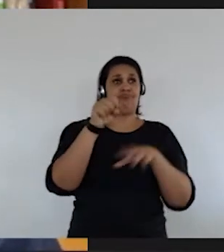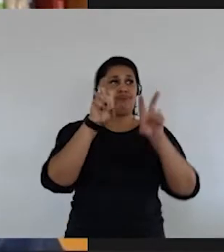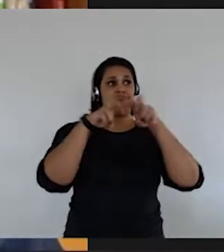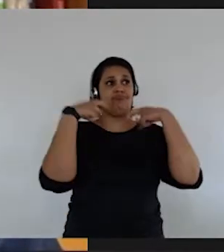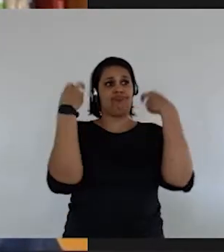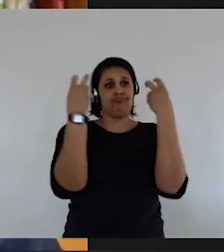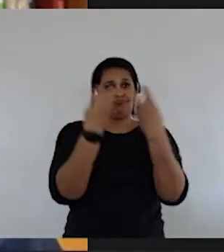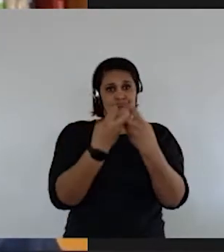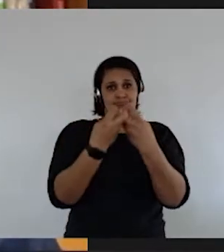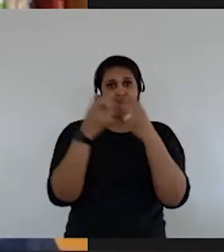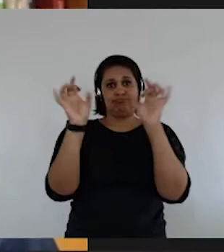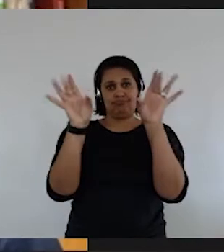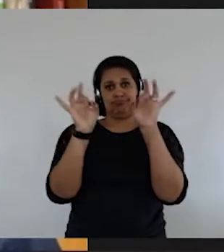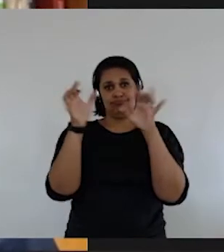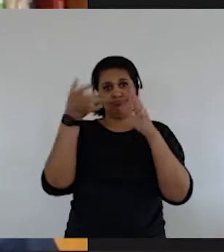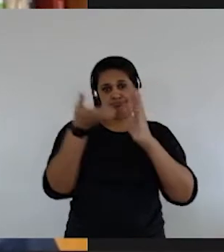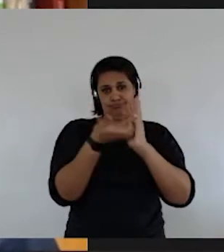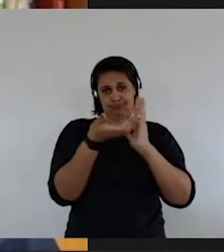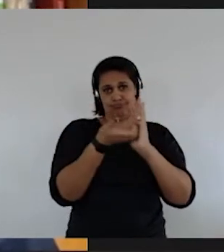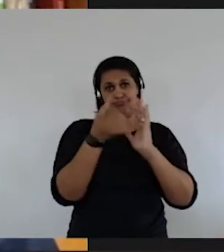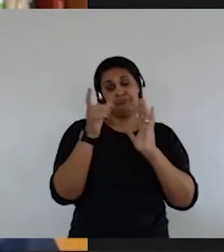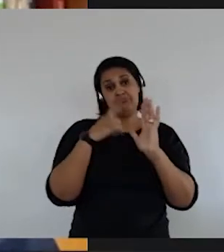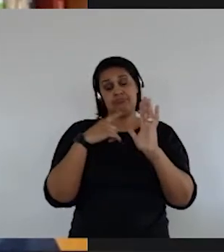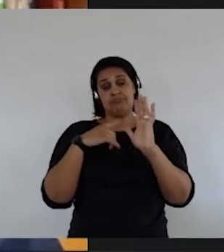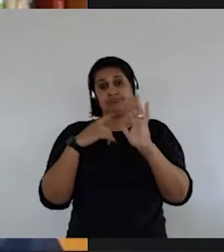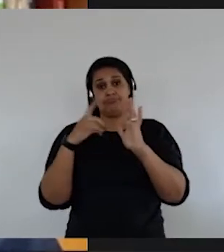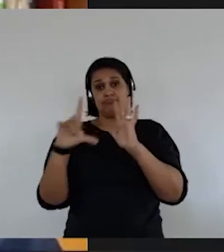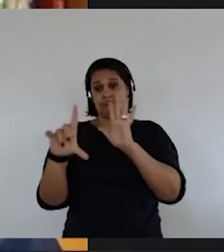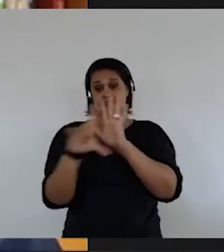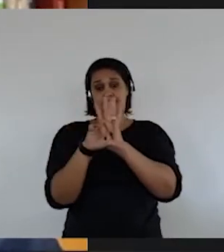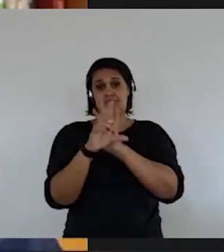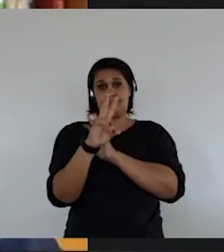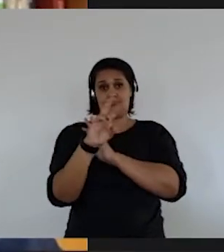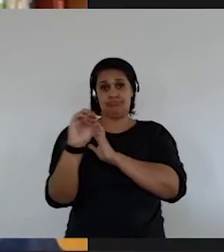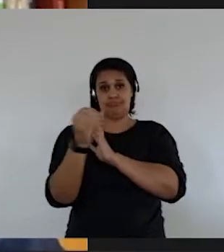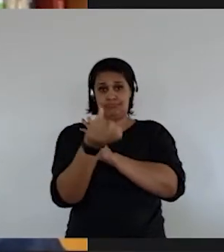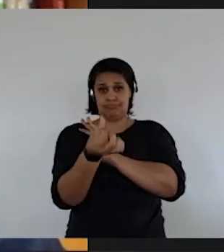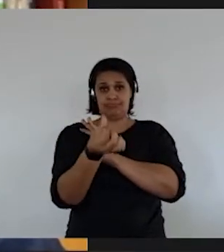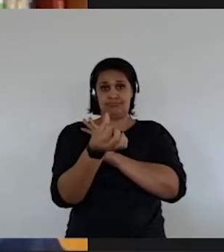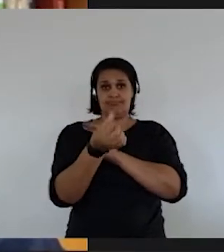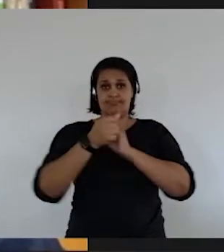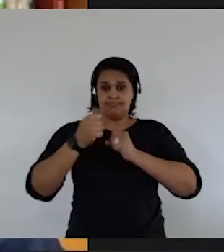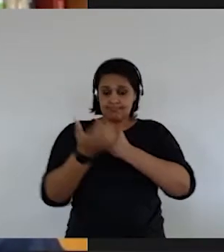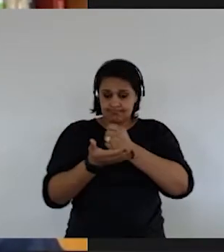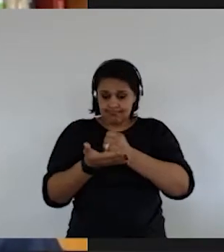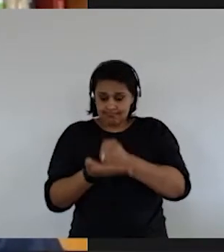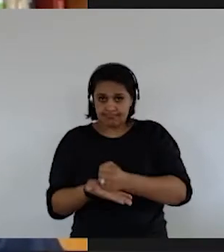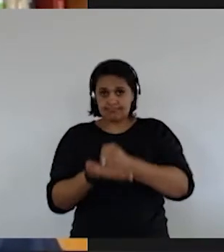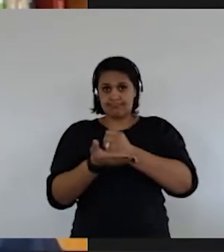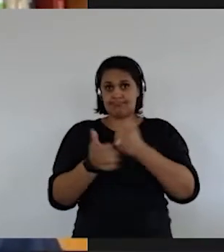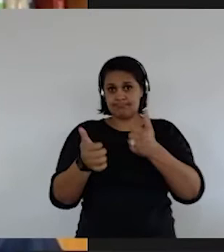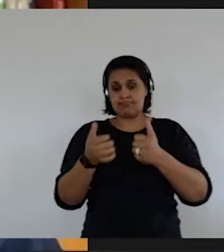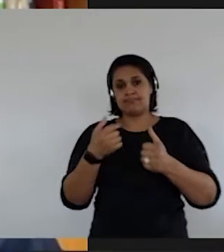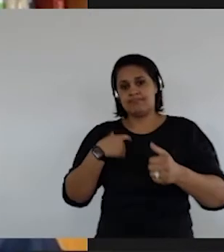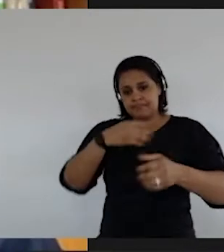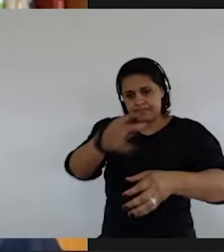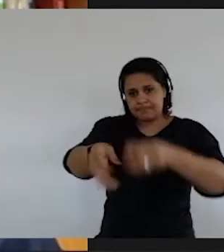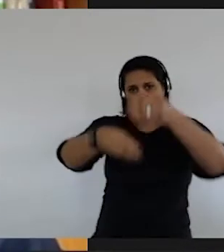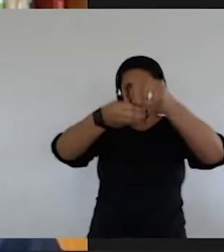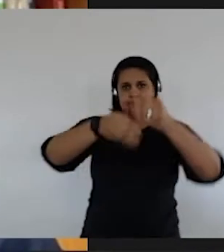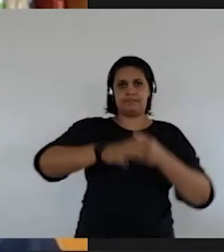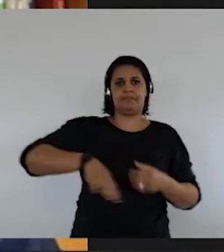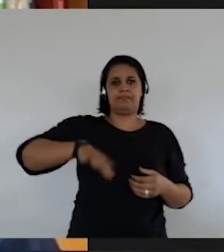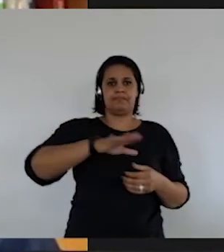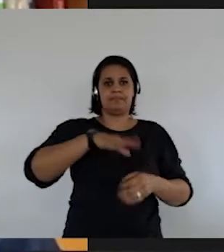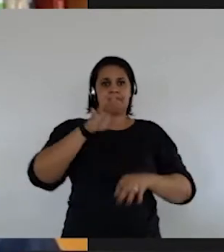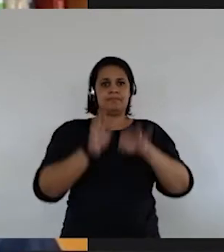Câmara, reforçou essa lei de 2006, bem como acresceu ao microcosmo do jurídico brasileiro